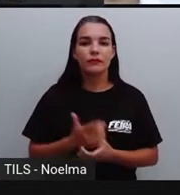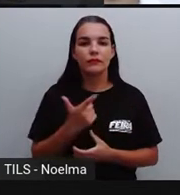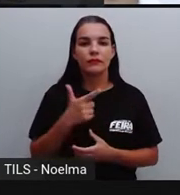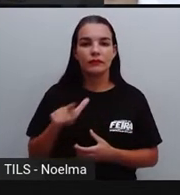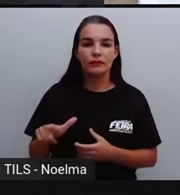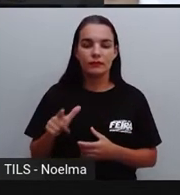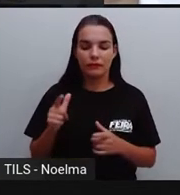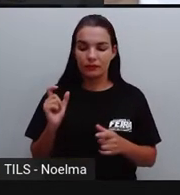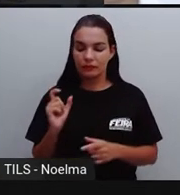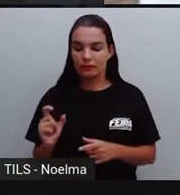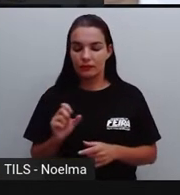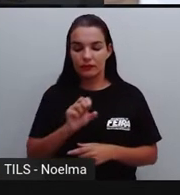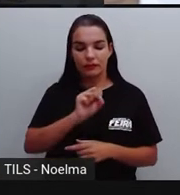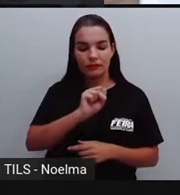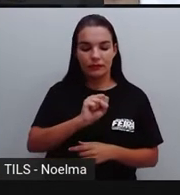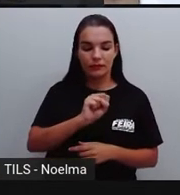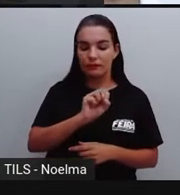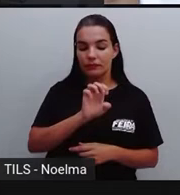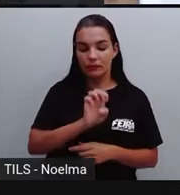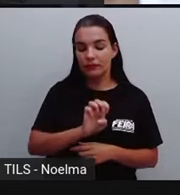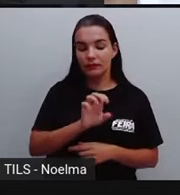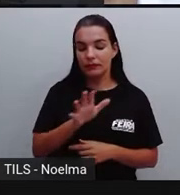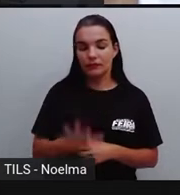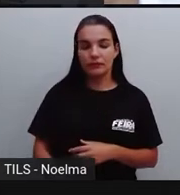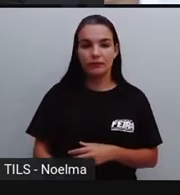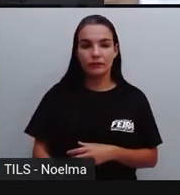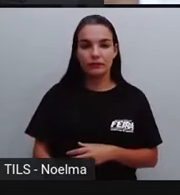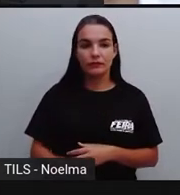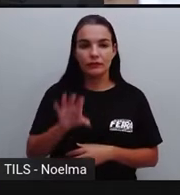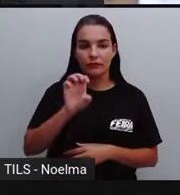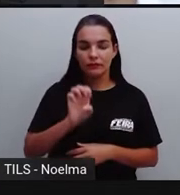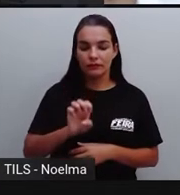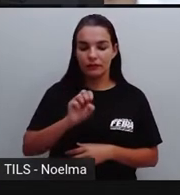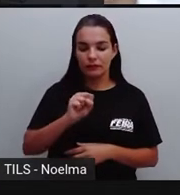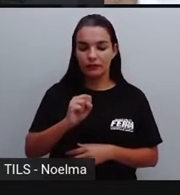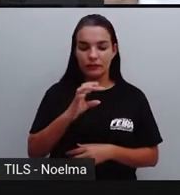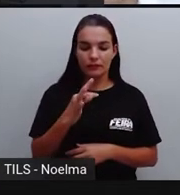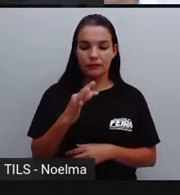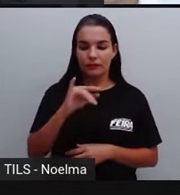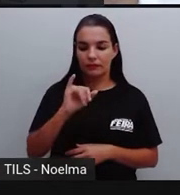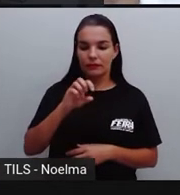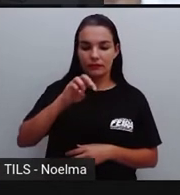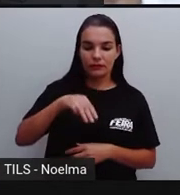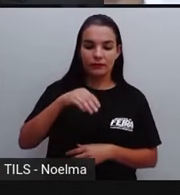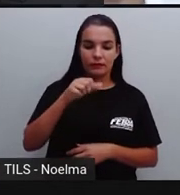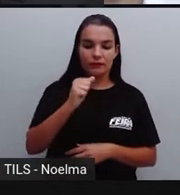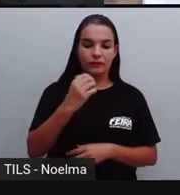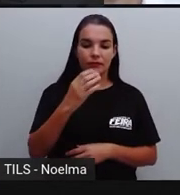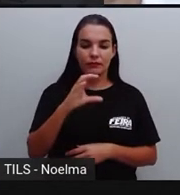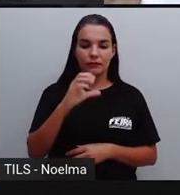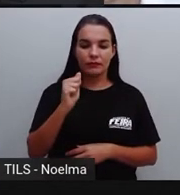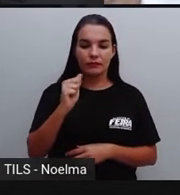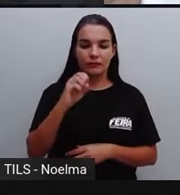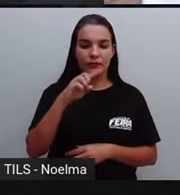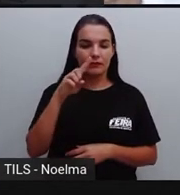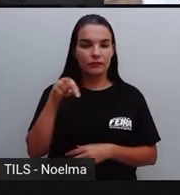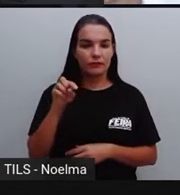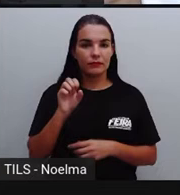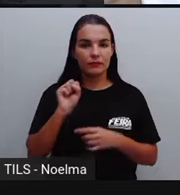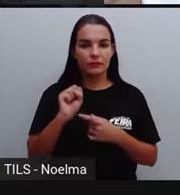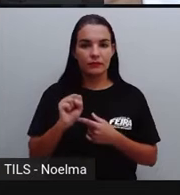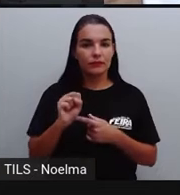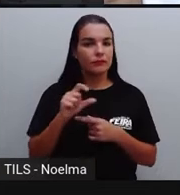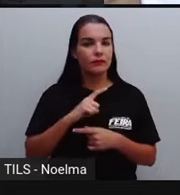Estimação, ó, tem um som de si. Aí repetiu aqui a palavra pássaros, ó. E olha só a palavrinha